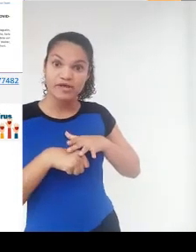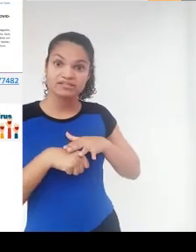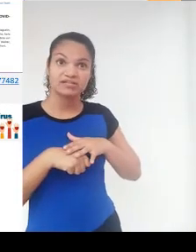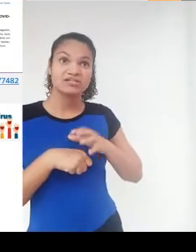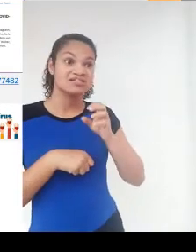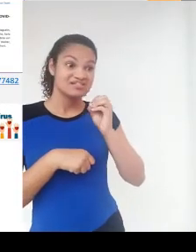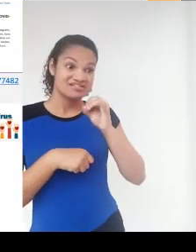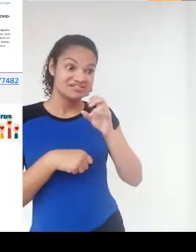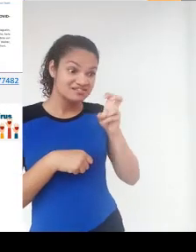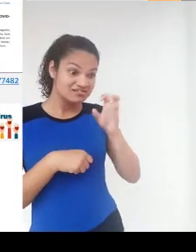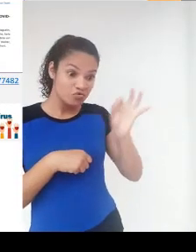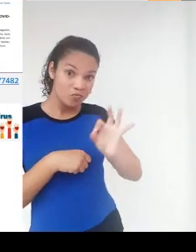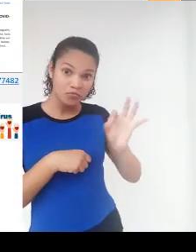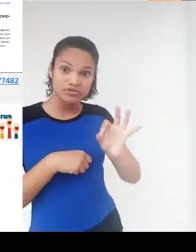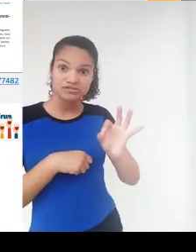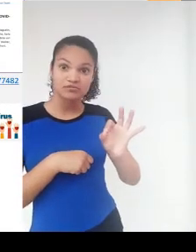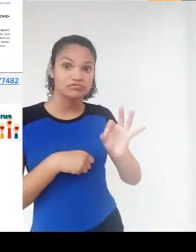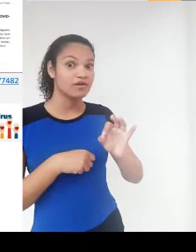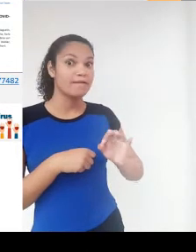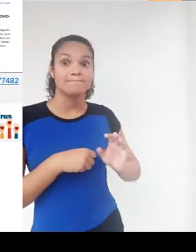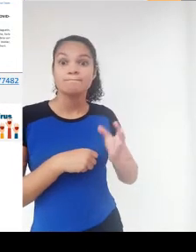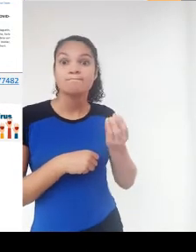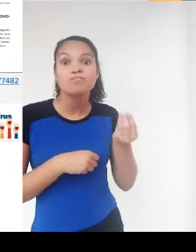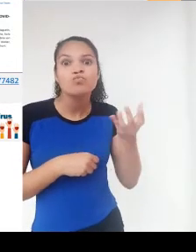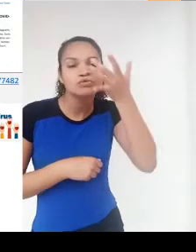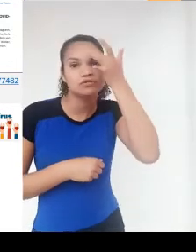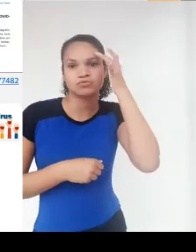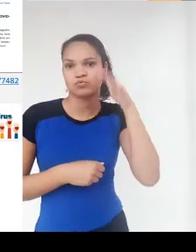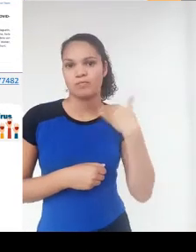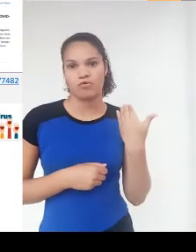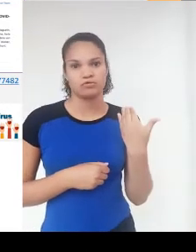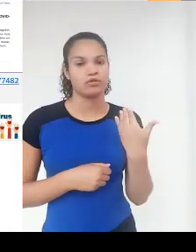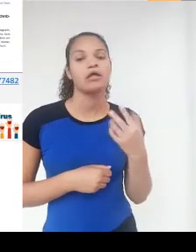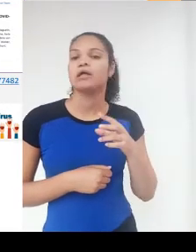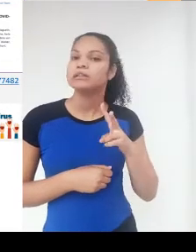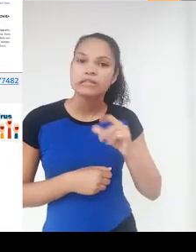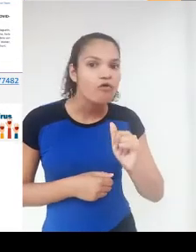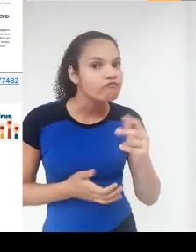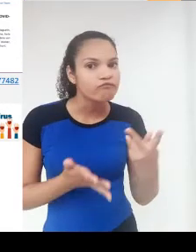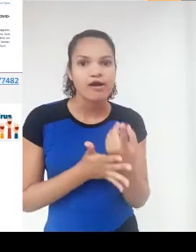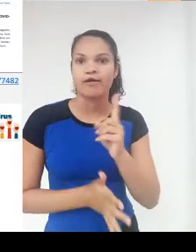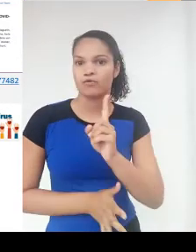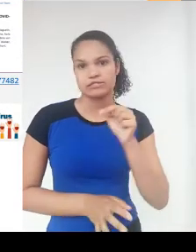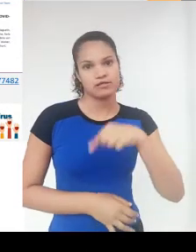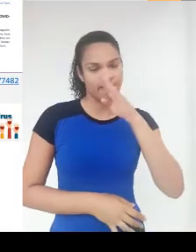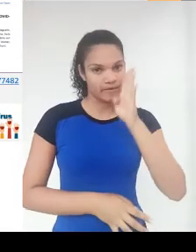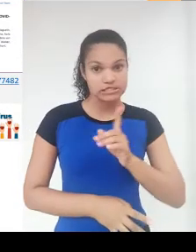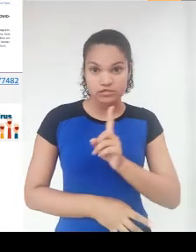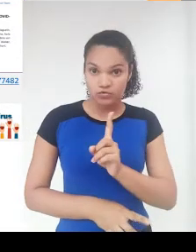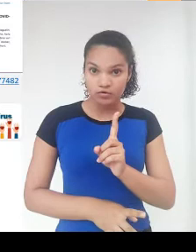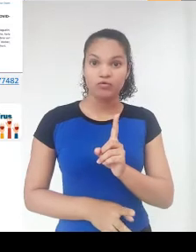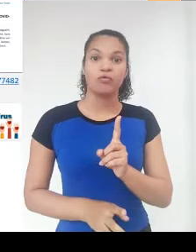5%, uma perspectiva de quantos morreriam. Isso não vai acontecer. Vou repetir, isso não